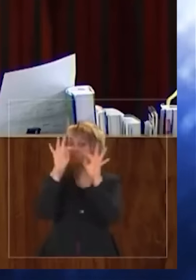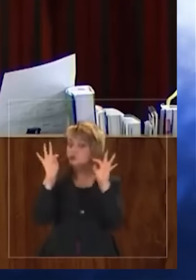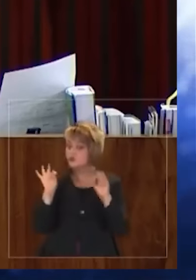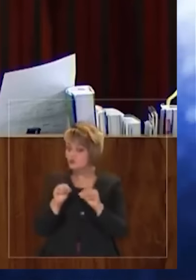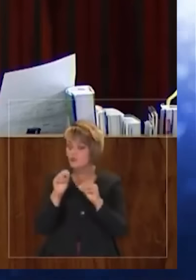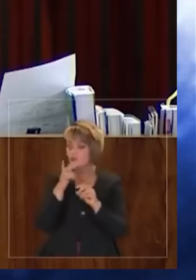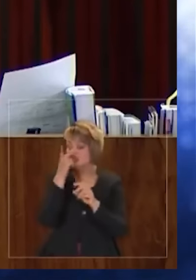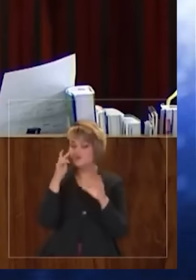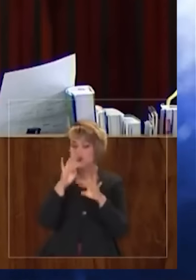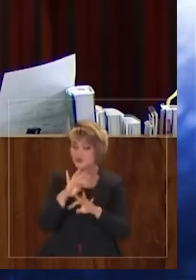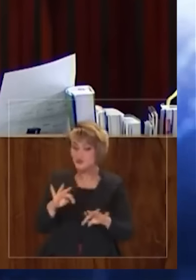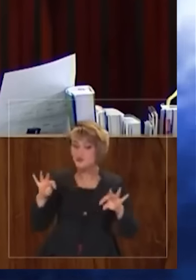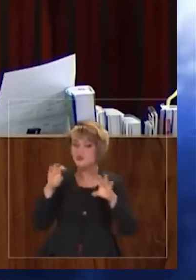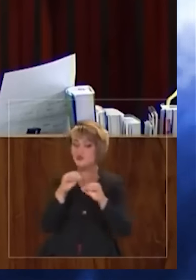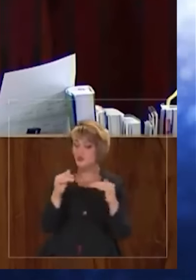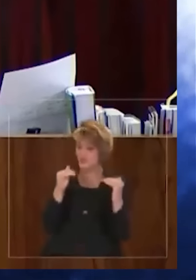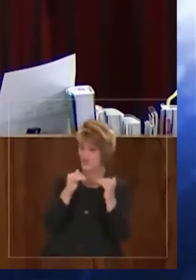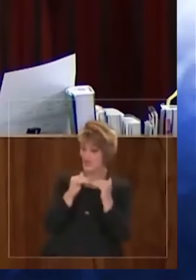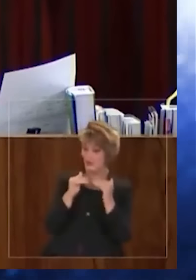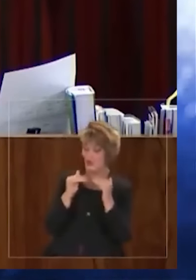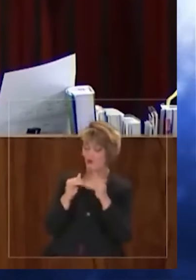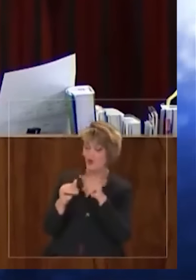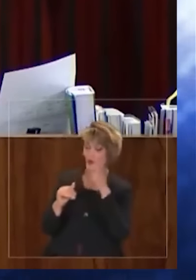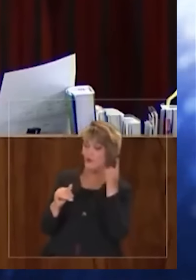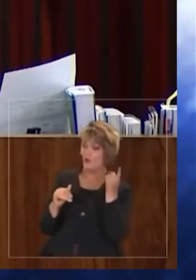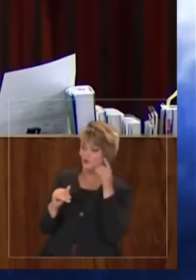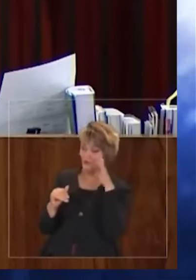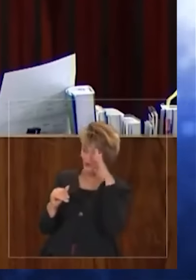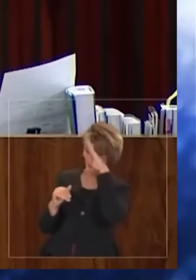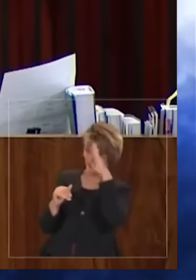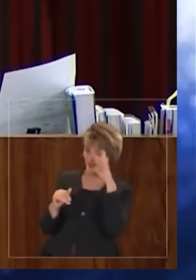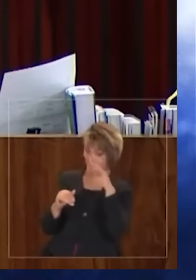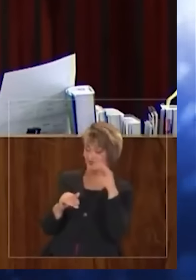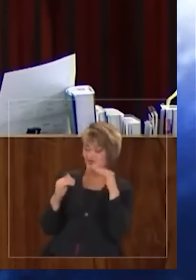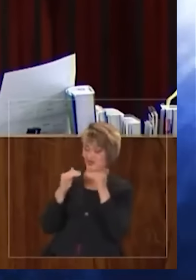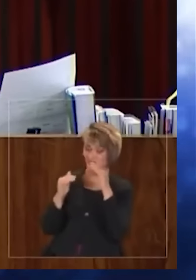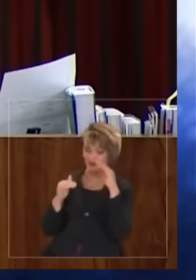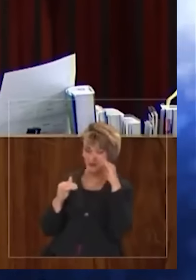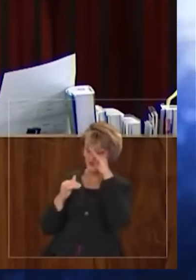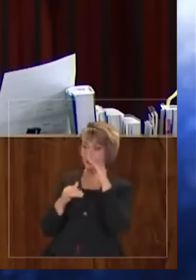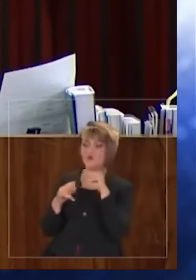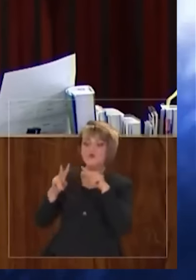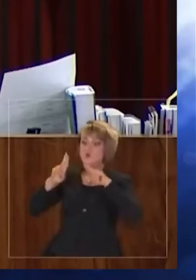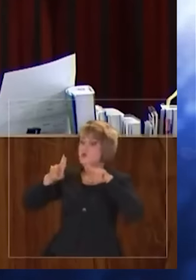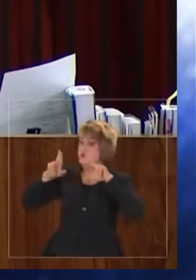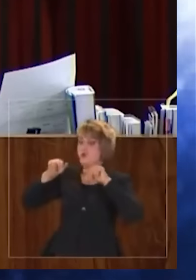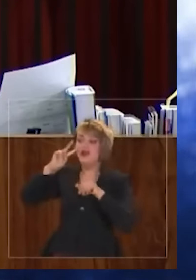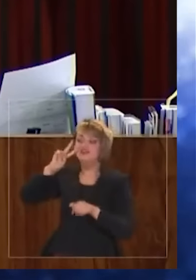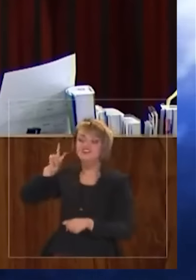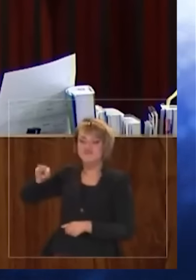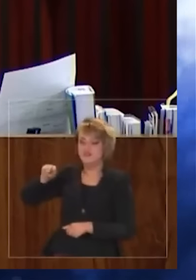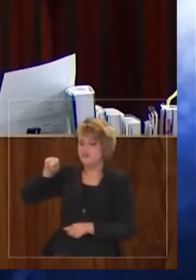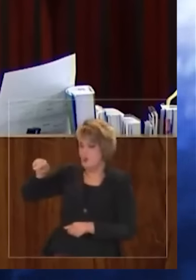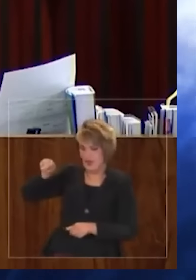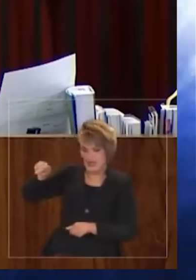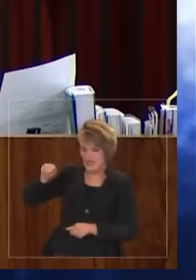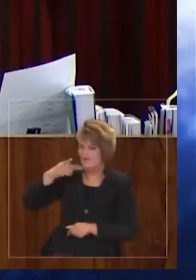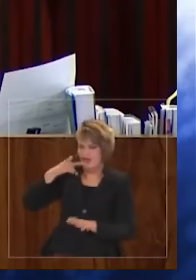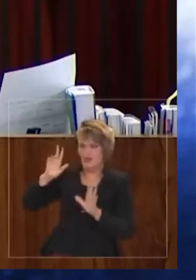representados apoiadores do outro candidato que nunca nunca tinham compartilhado uma